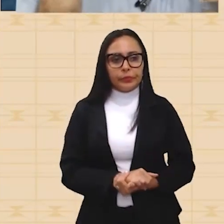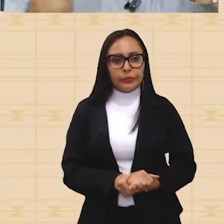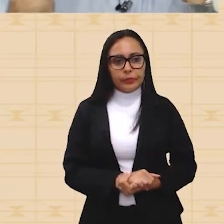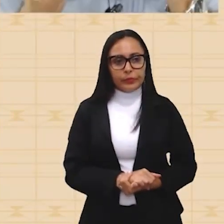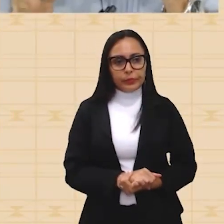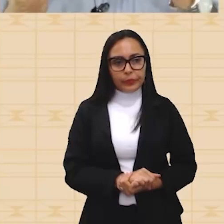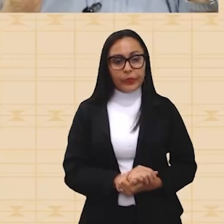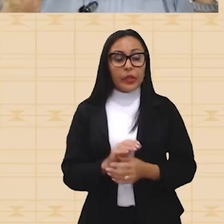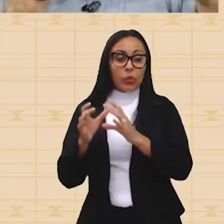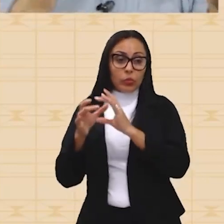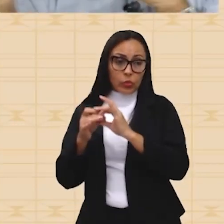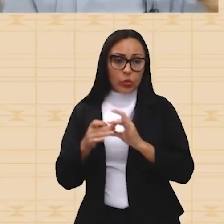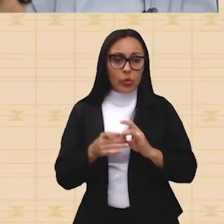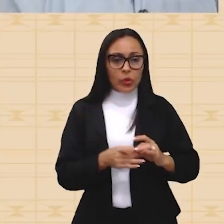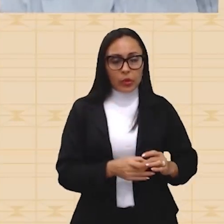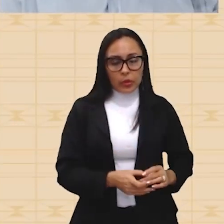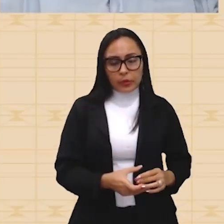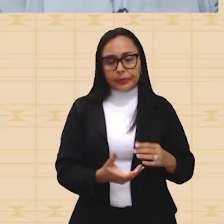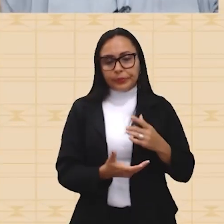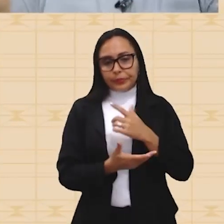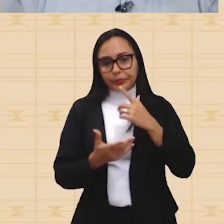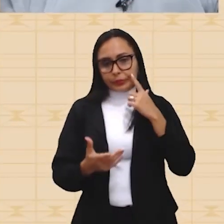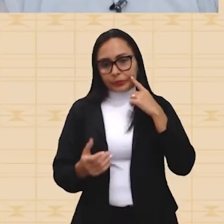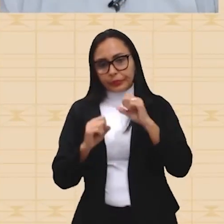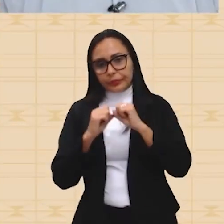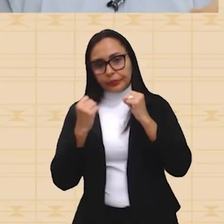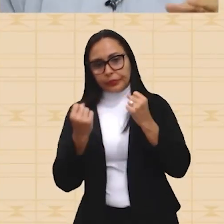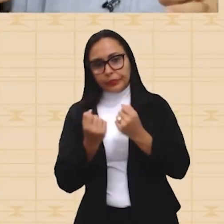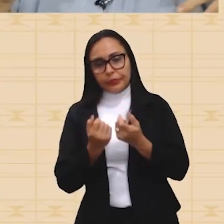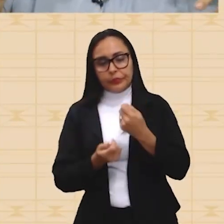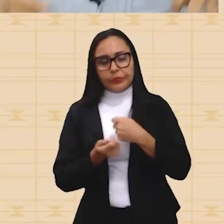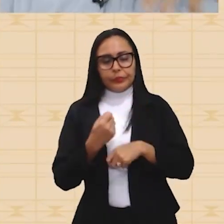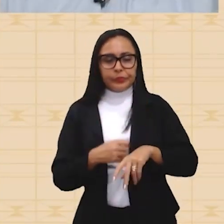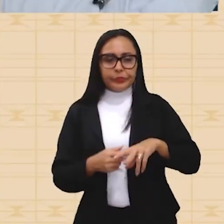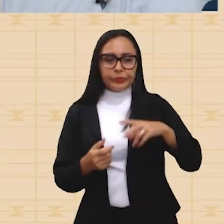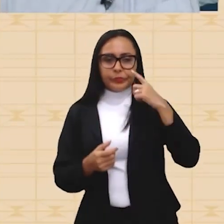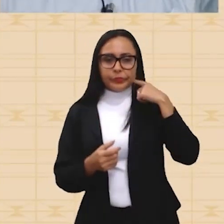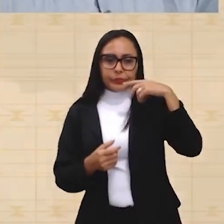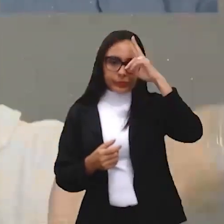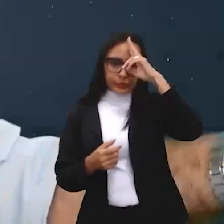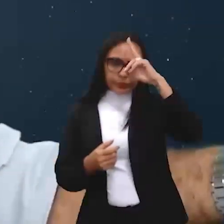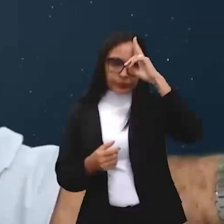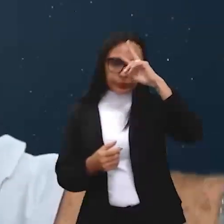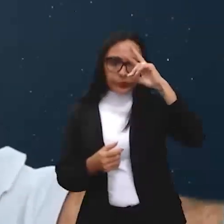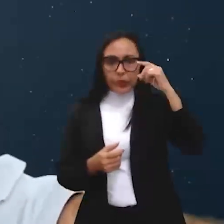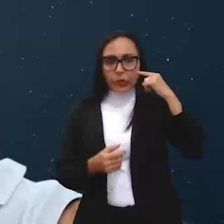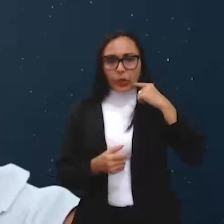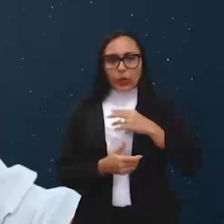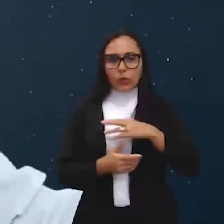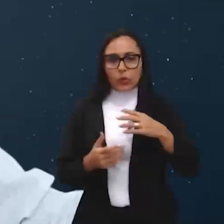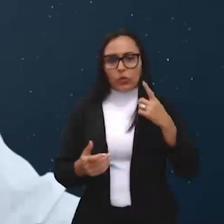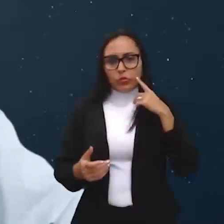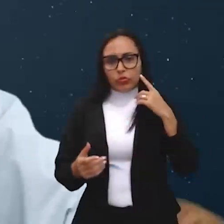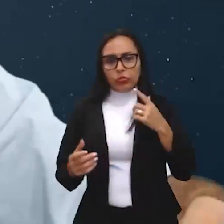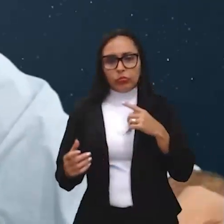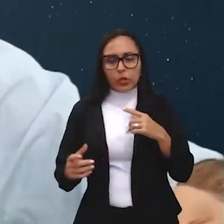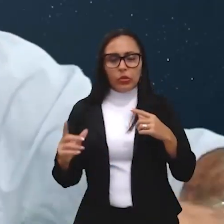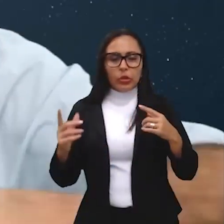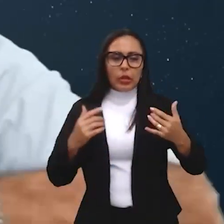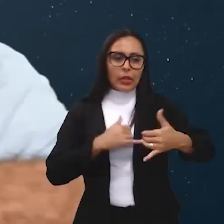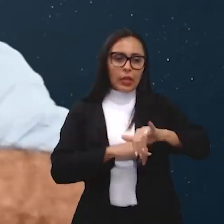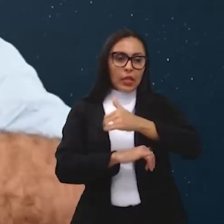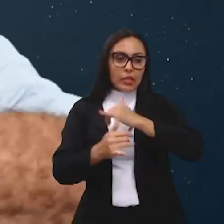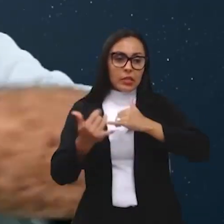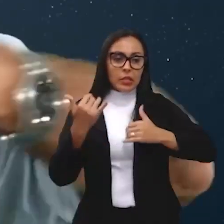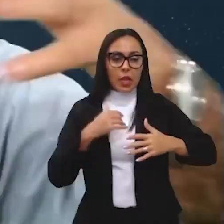do contexto social, econômico, histórico, né, que a gente está vivendo. Então, com a chegada da eletricidade na Europa, né, a gente